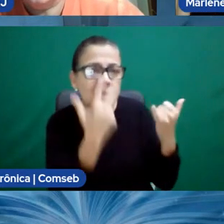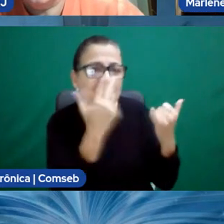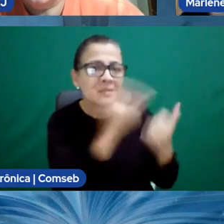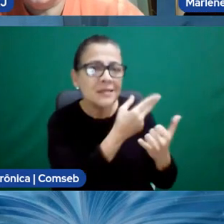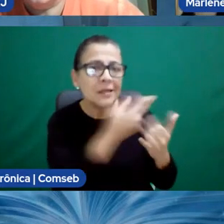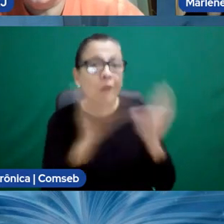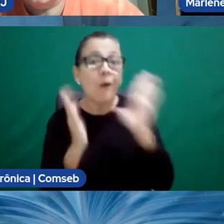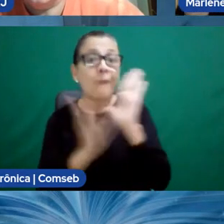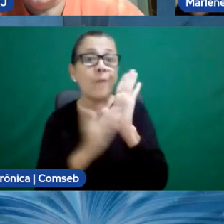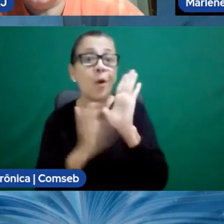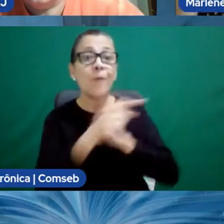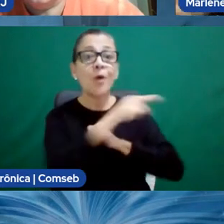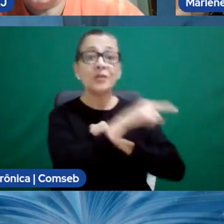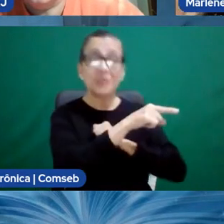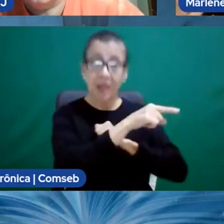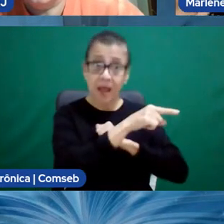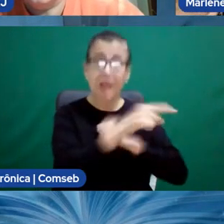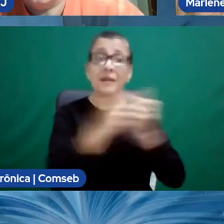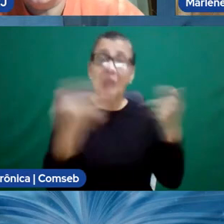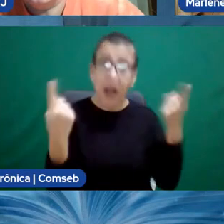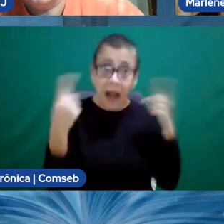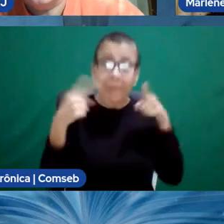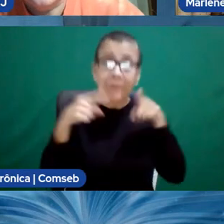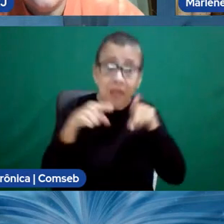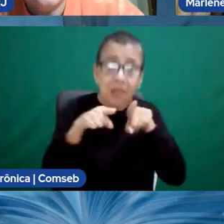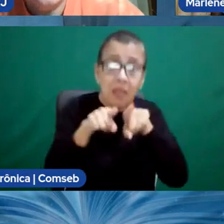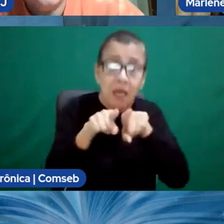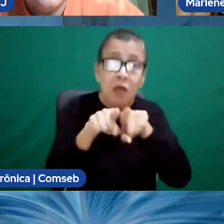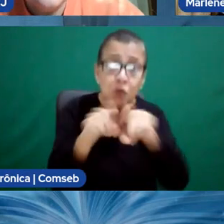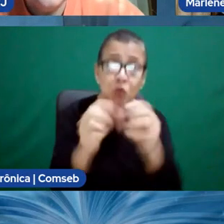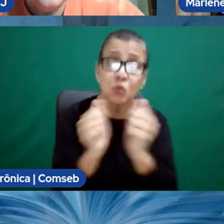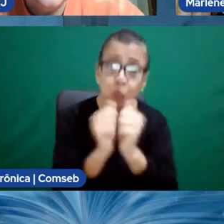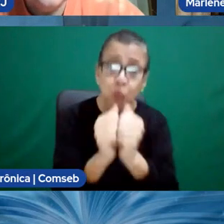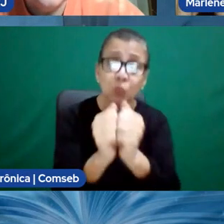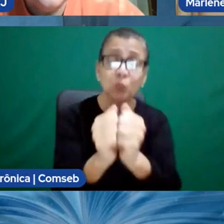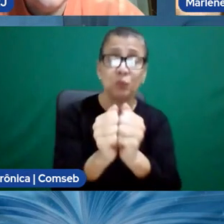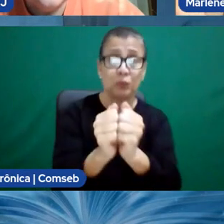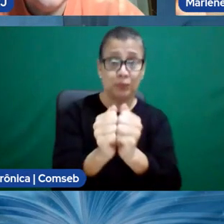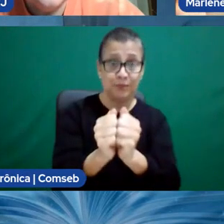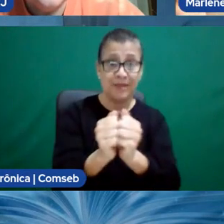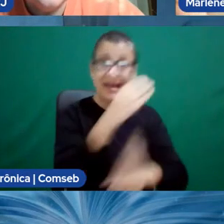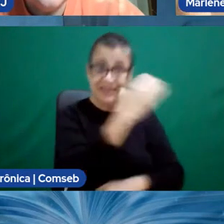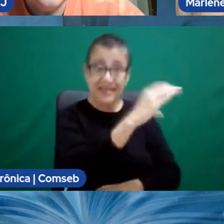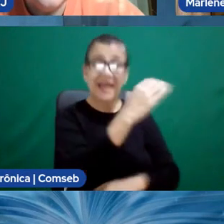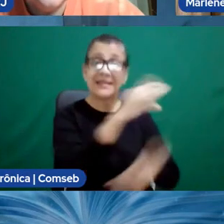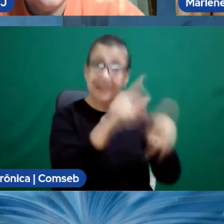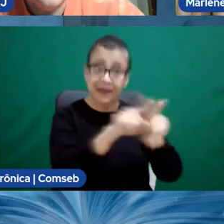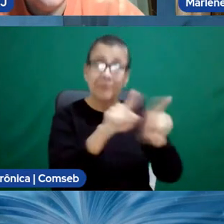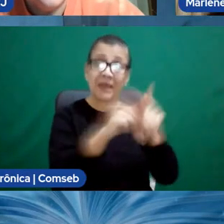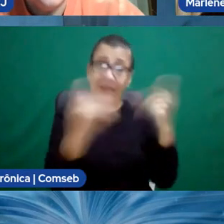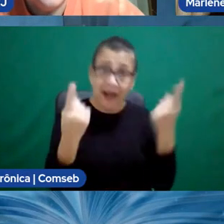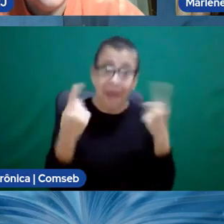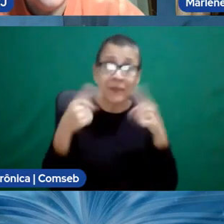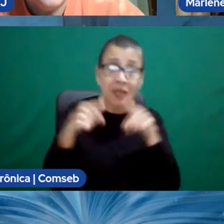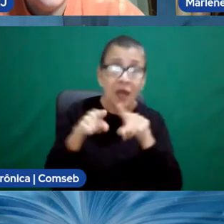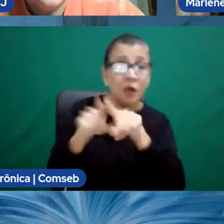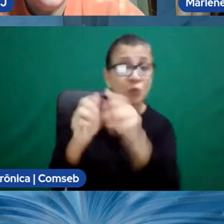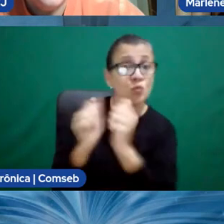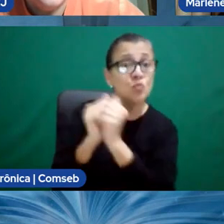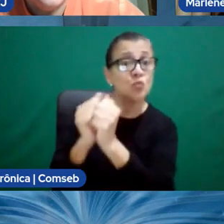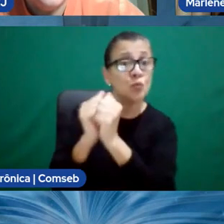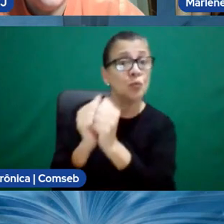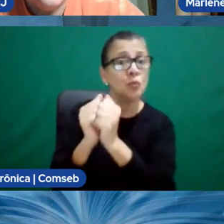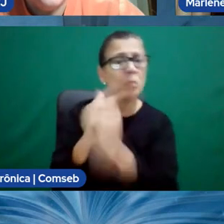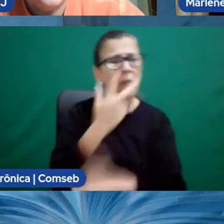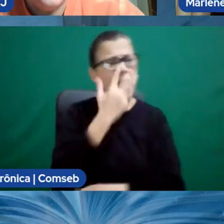fazendo. Então, a gente vê que a ciência está caminhando nesse sentido. Acho que se a gente fala assim, não vai ter nenhuma resposta, parece assim que isso